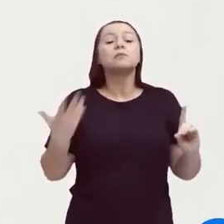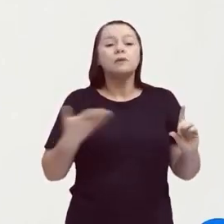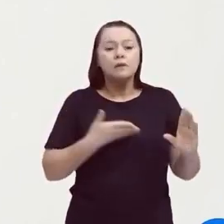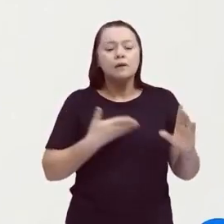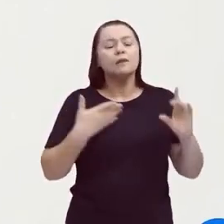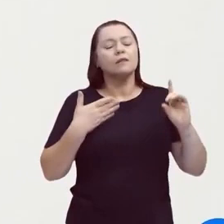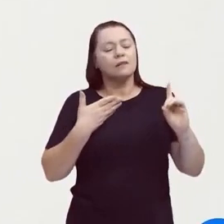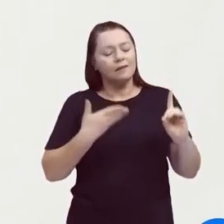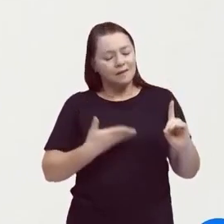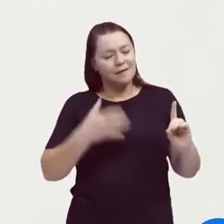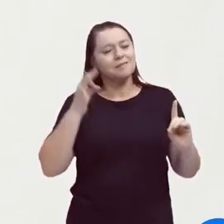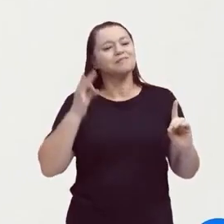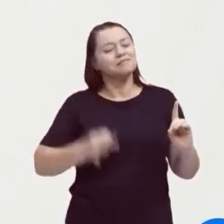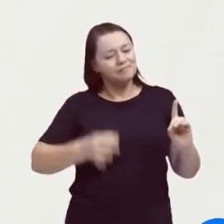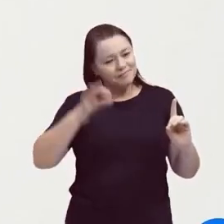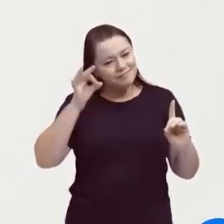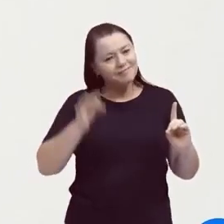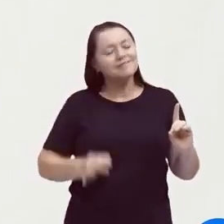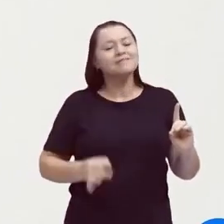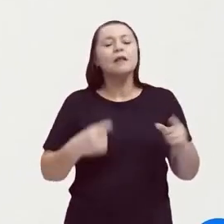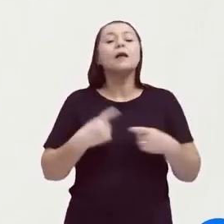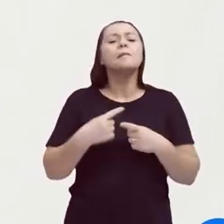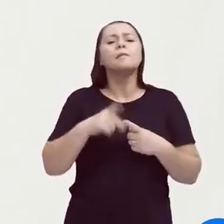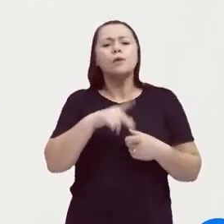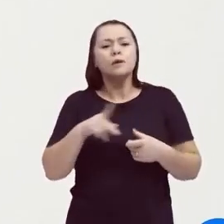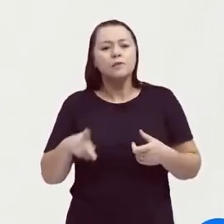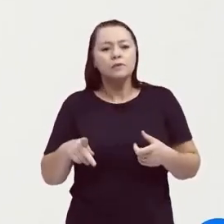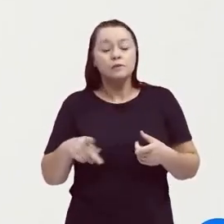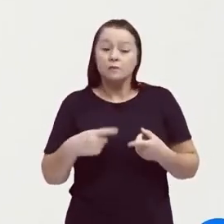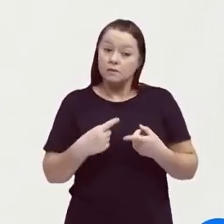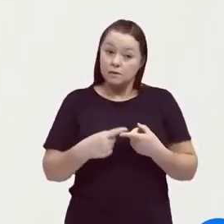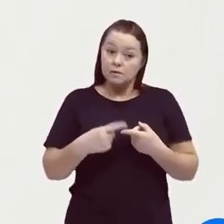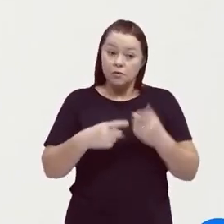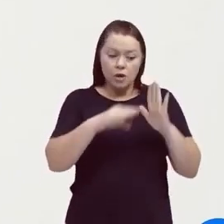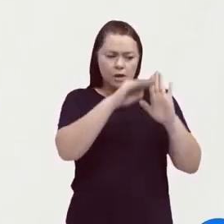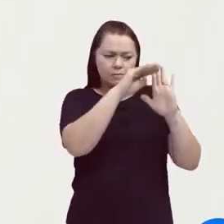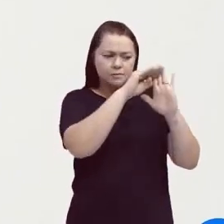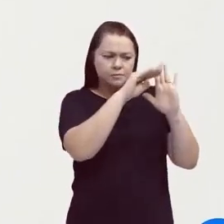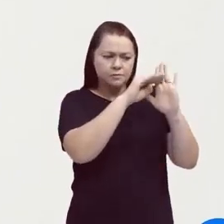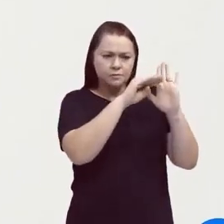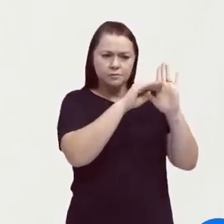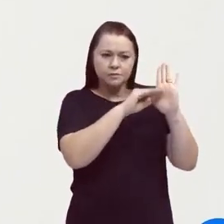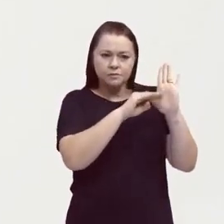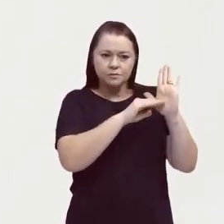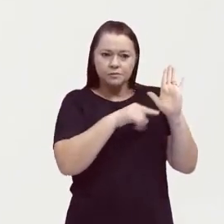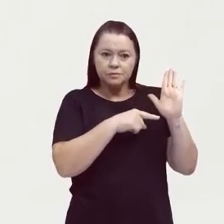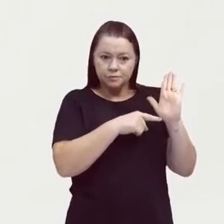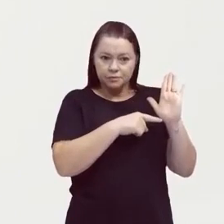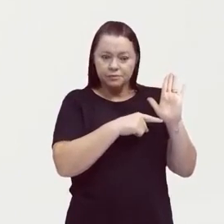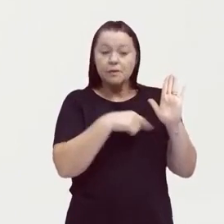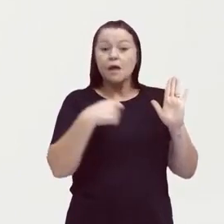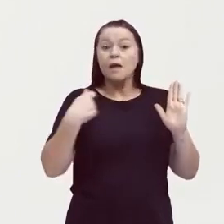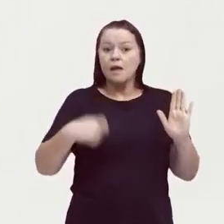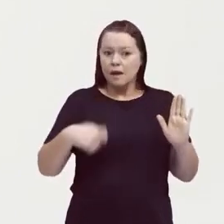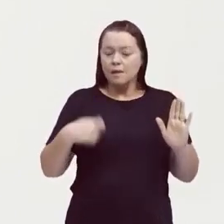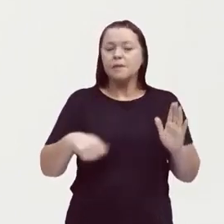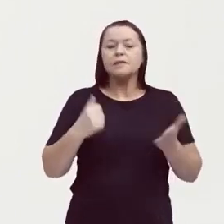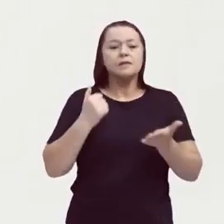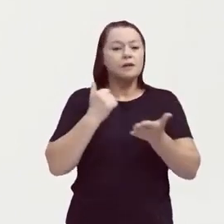D, café. Por quê, professor? Porque na lista que constava lá, a senhora Lopes vai comprar o